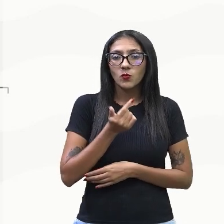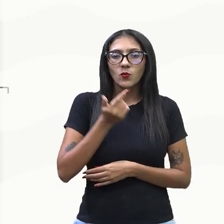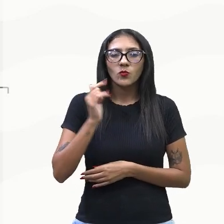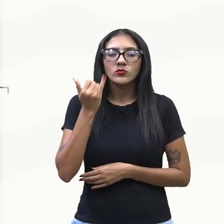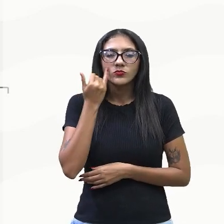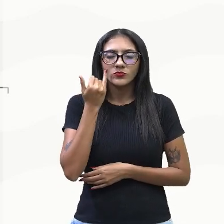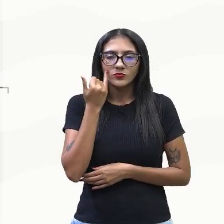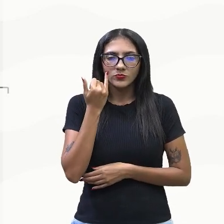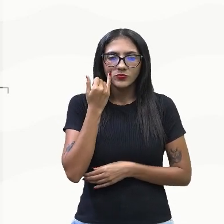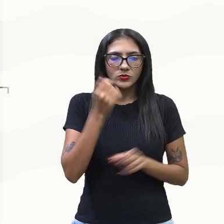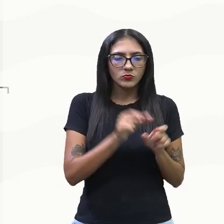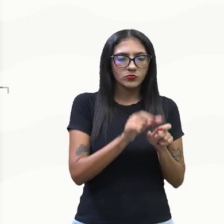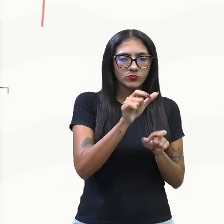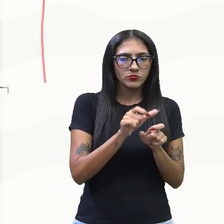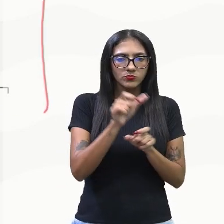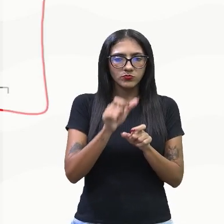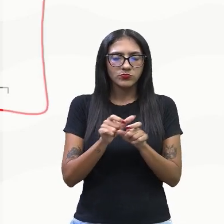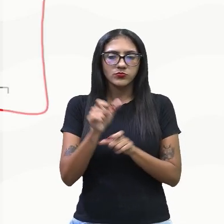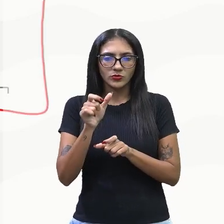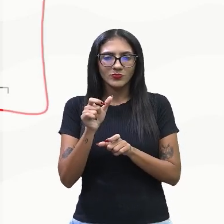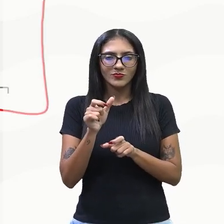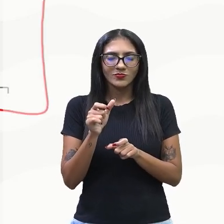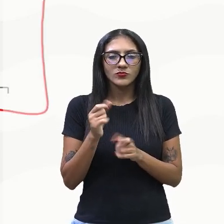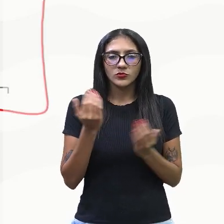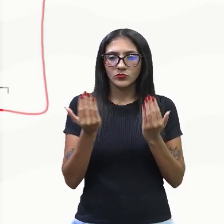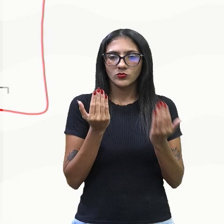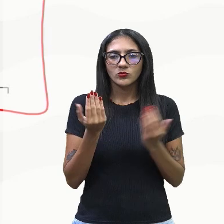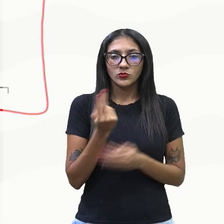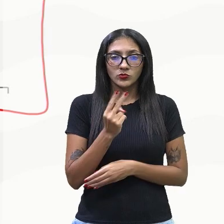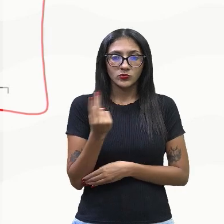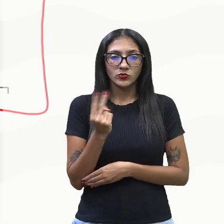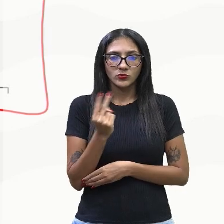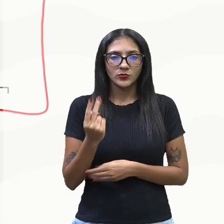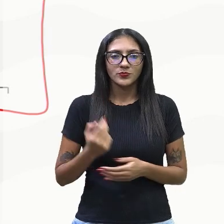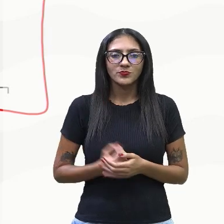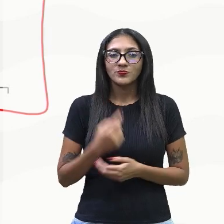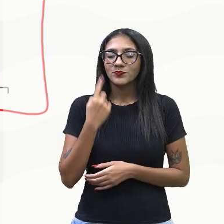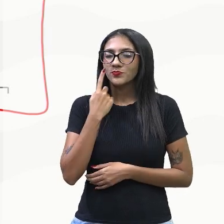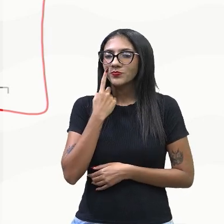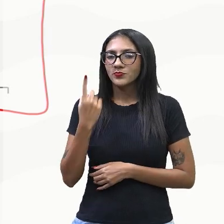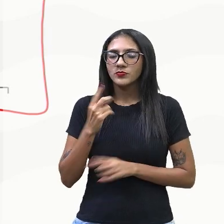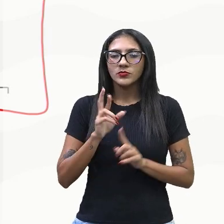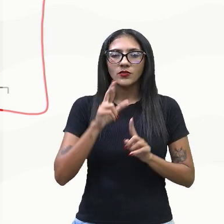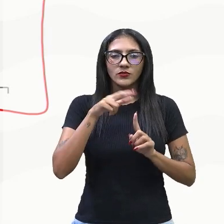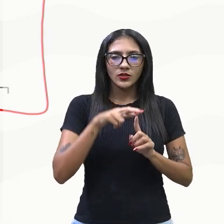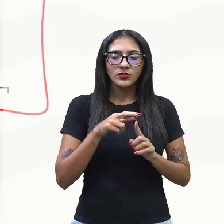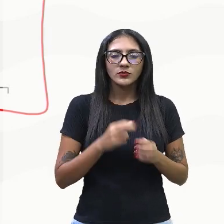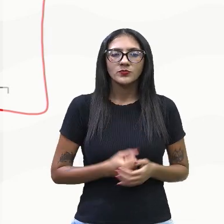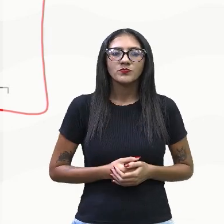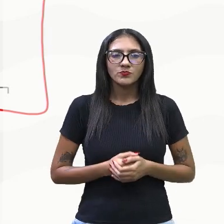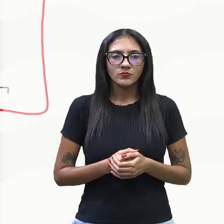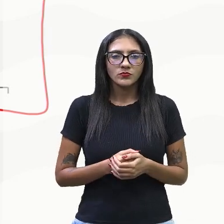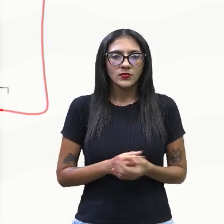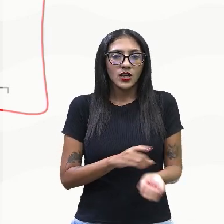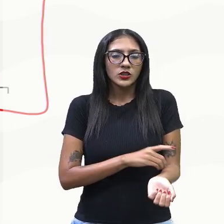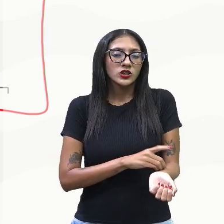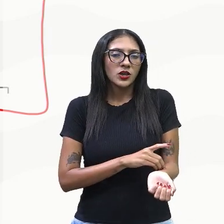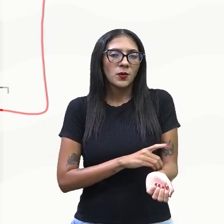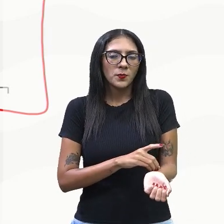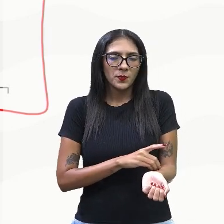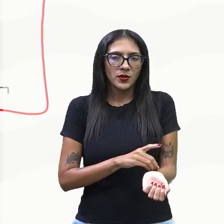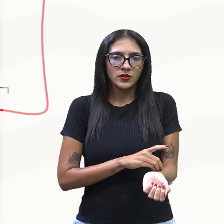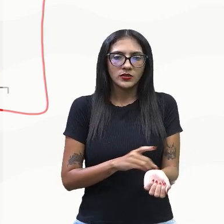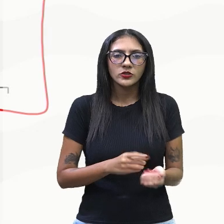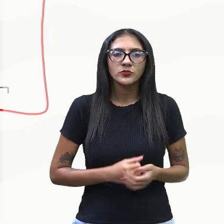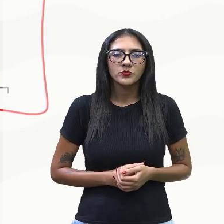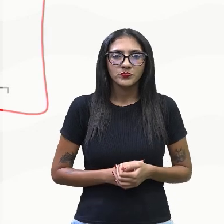em colunas e aqui um gráfico também em colunas. Olha aqui a fonte, né? Diabetes aumenta com a idade, é quase 3